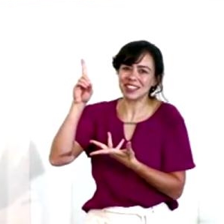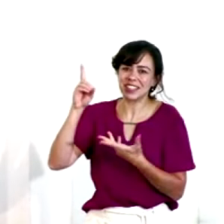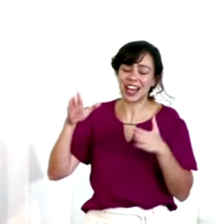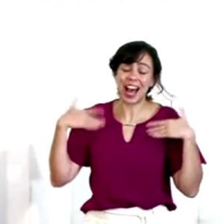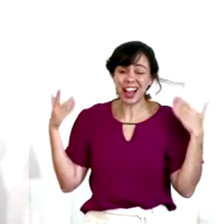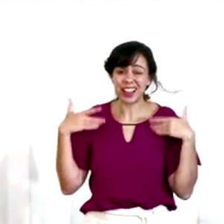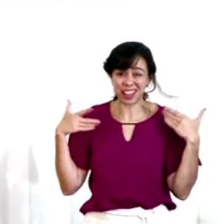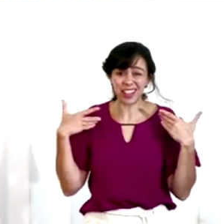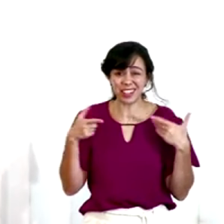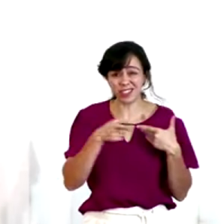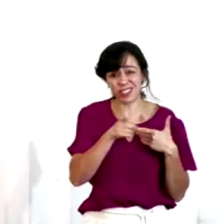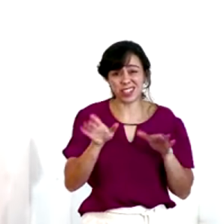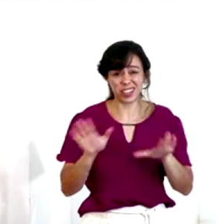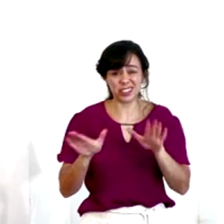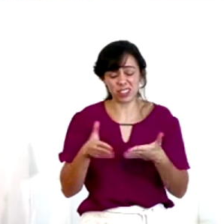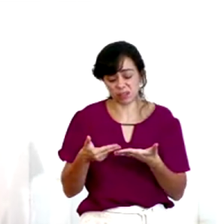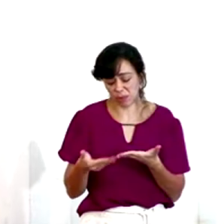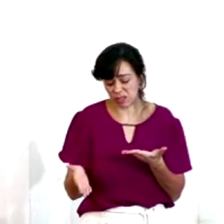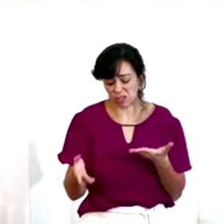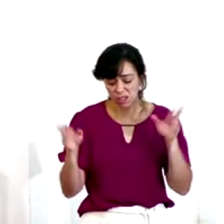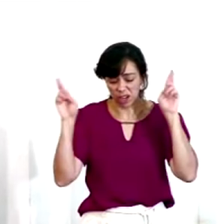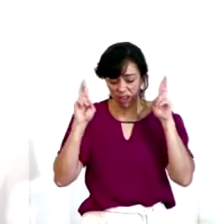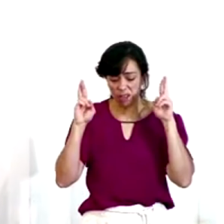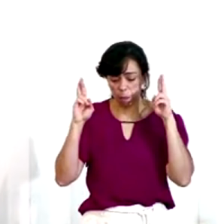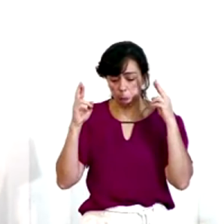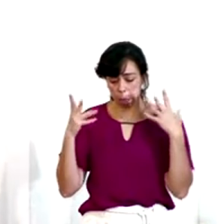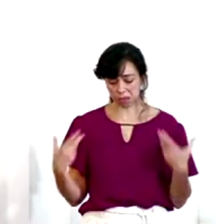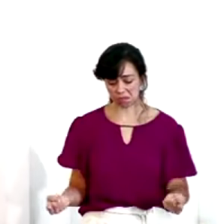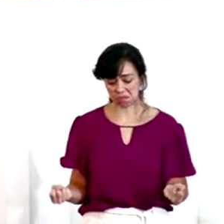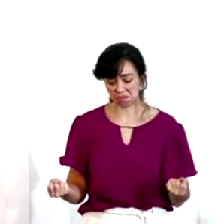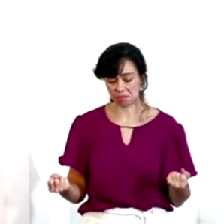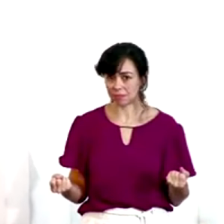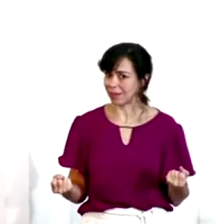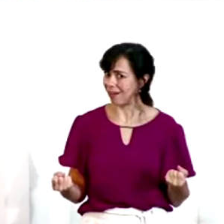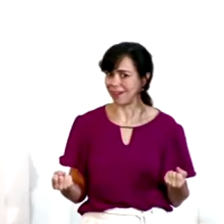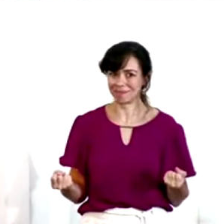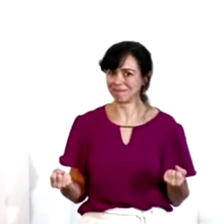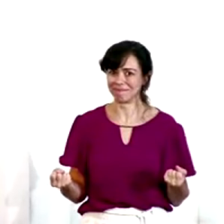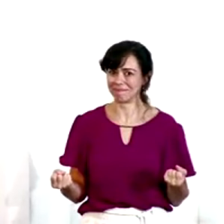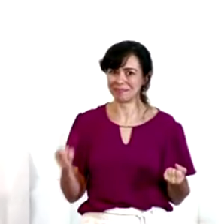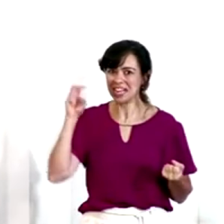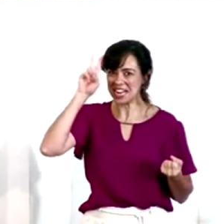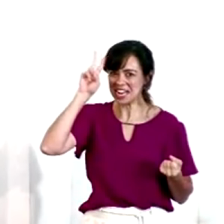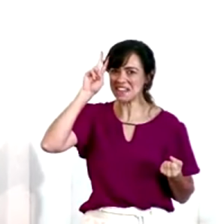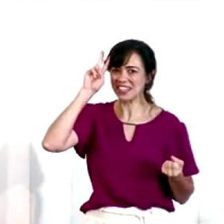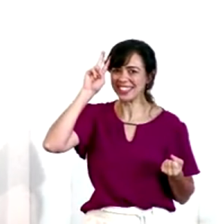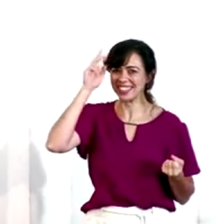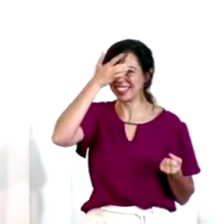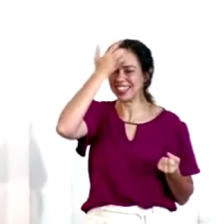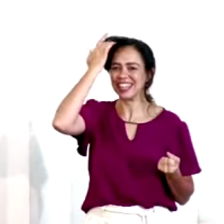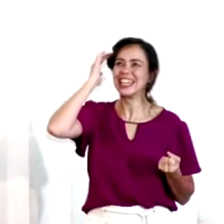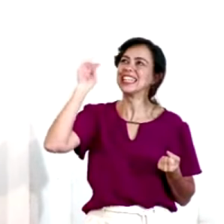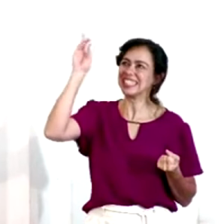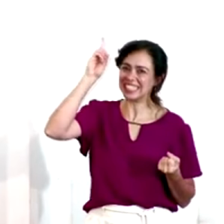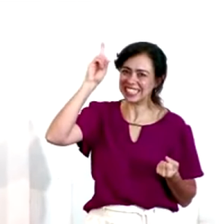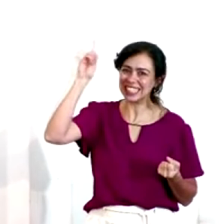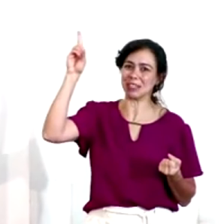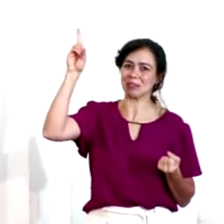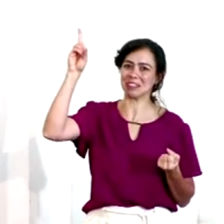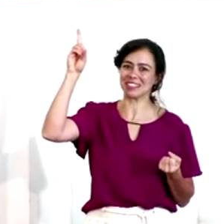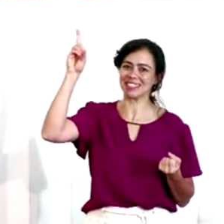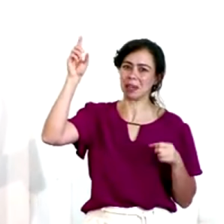Deus está presente para restaurar aquilo que aos olhos humanos é impossível de ser